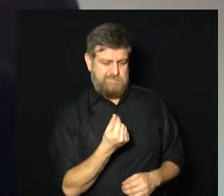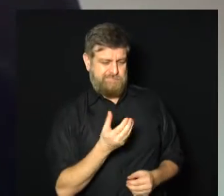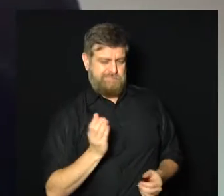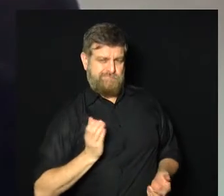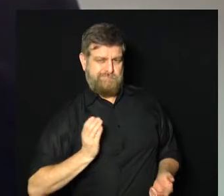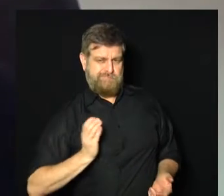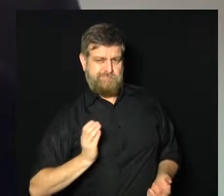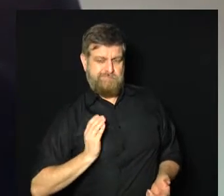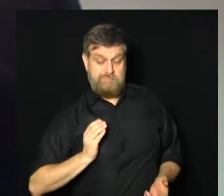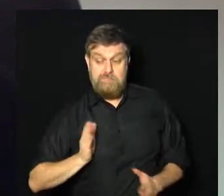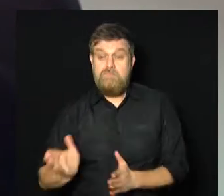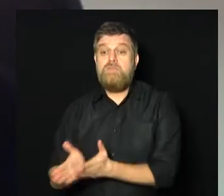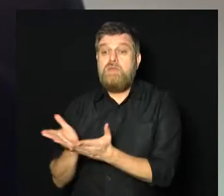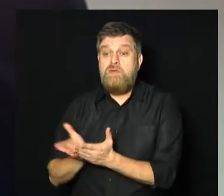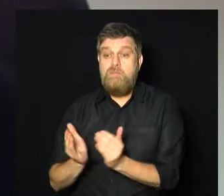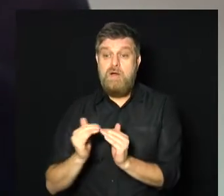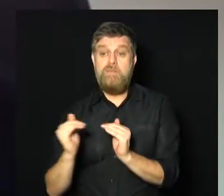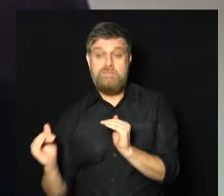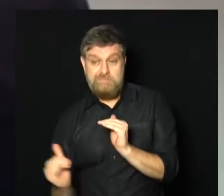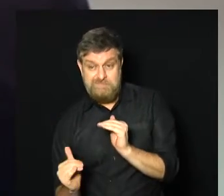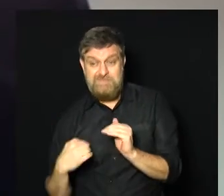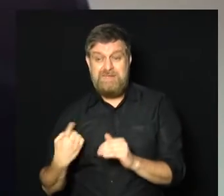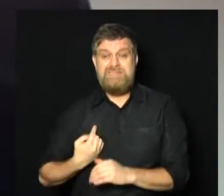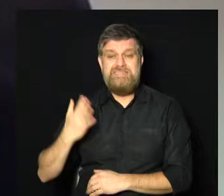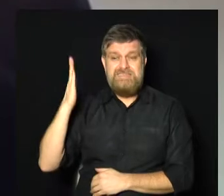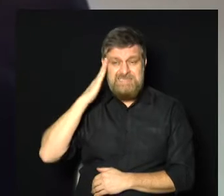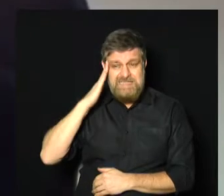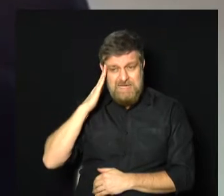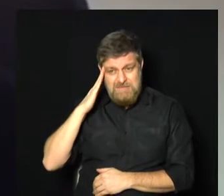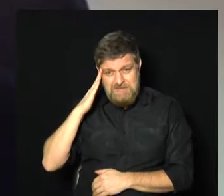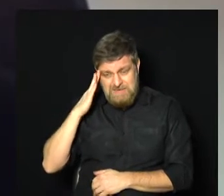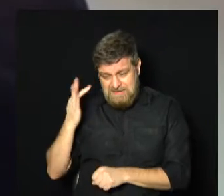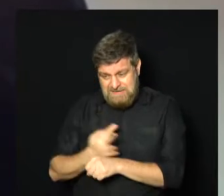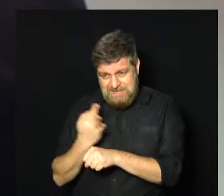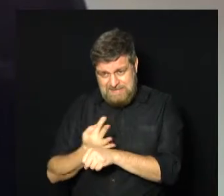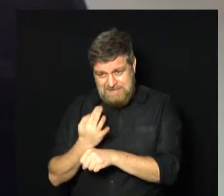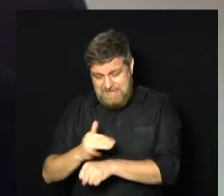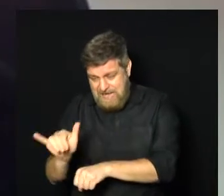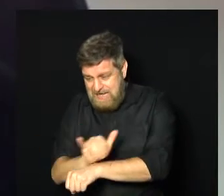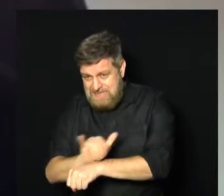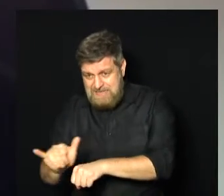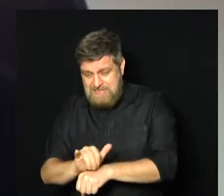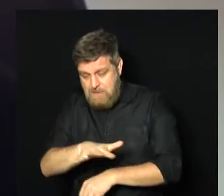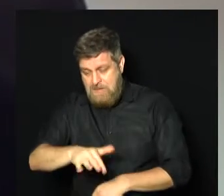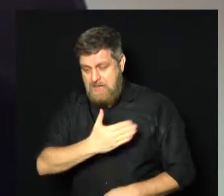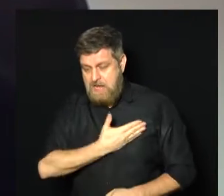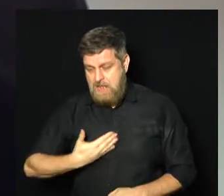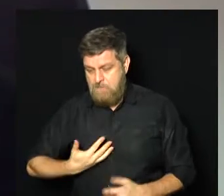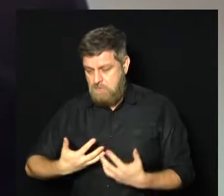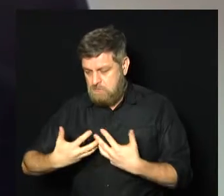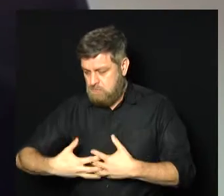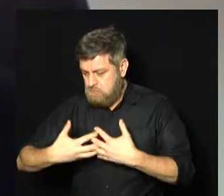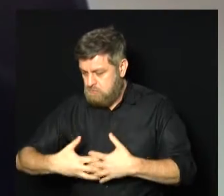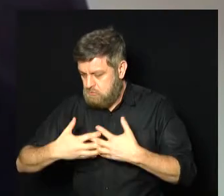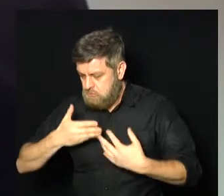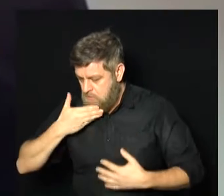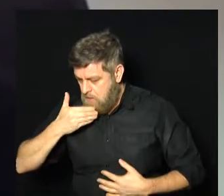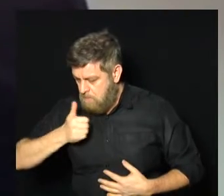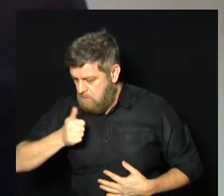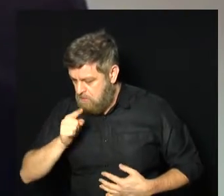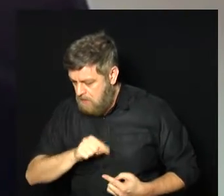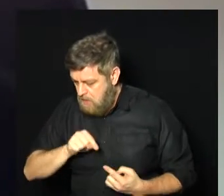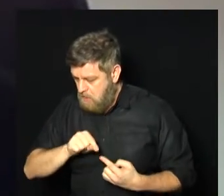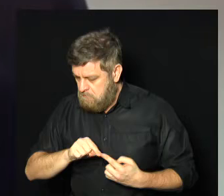fala que é necessário e toda medida para melhorar a educação pública, significa caminhar no sentido de corrigir